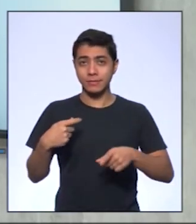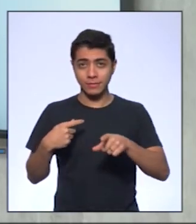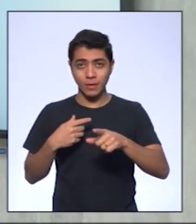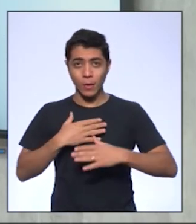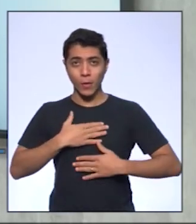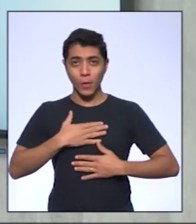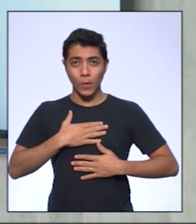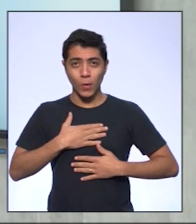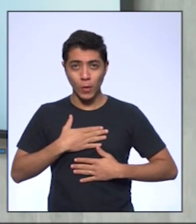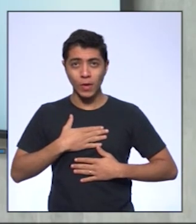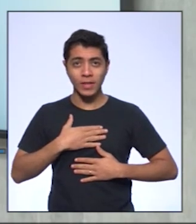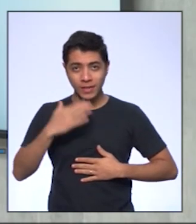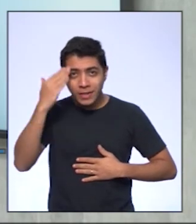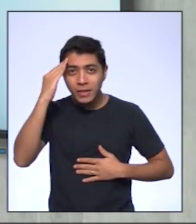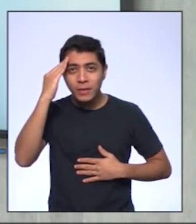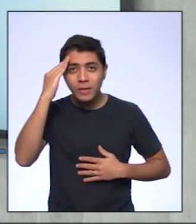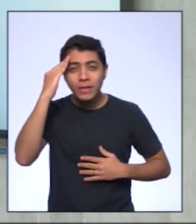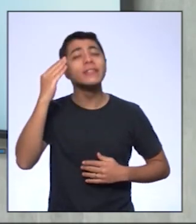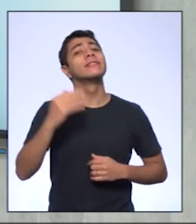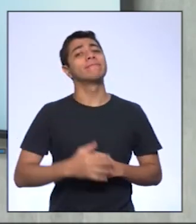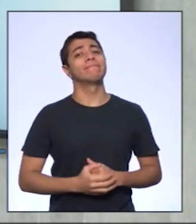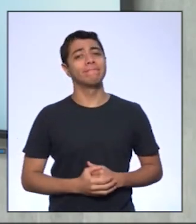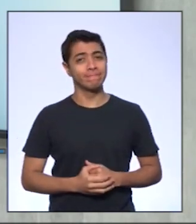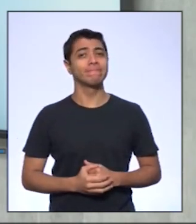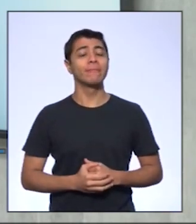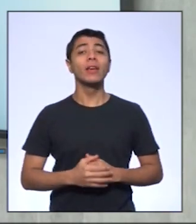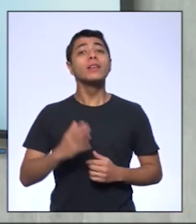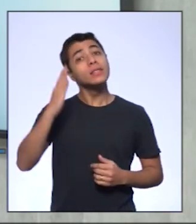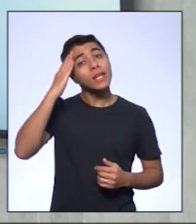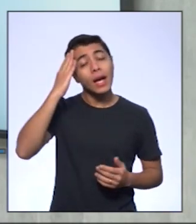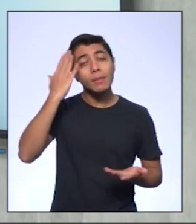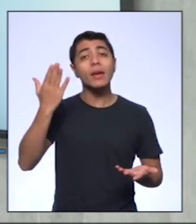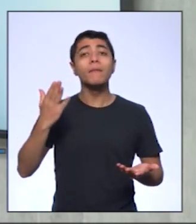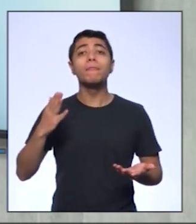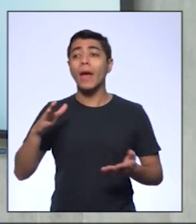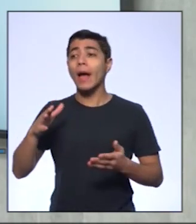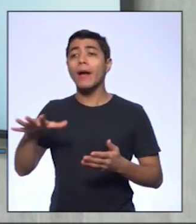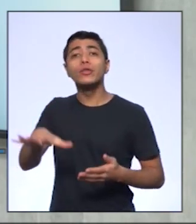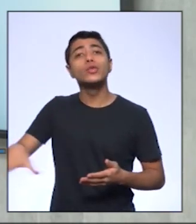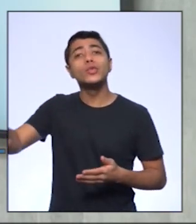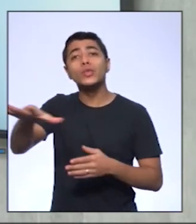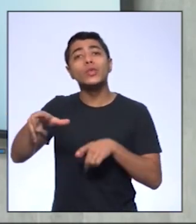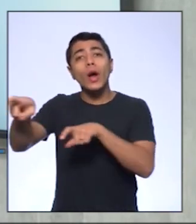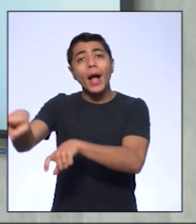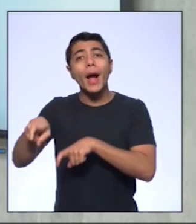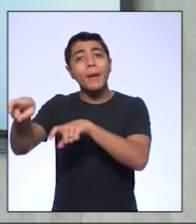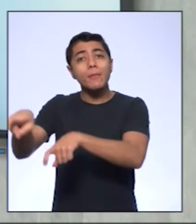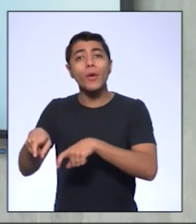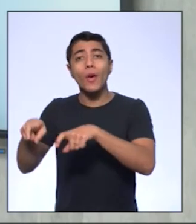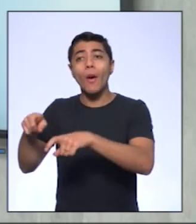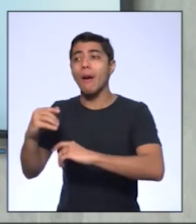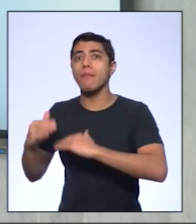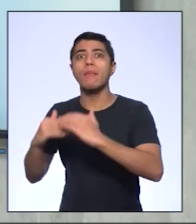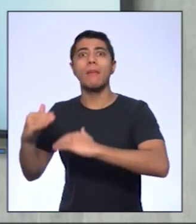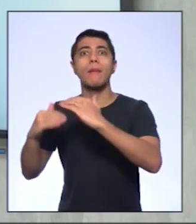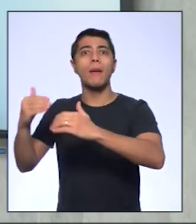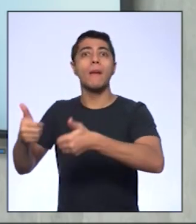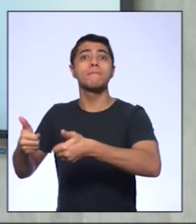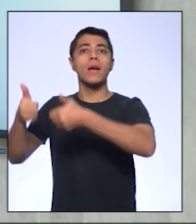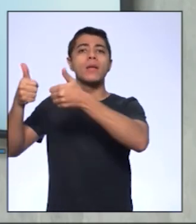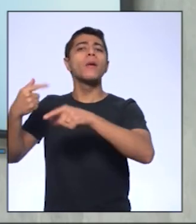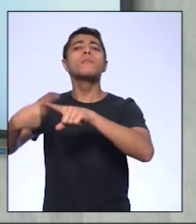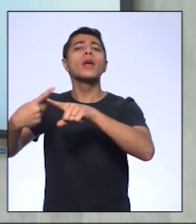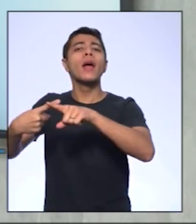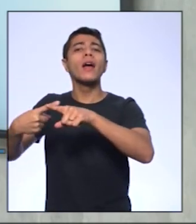a situação do campo, ela melhora devido à situação à exigência e à procura da cidade. Interação